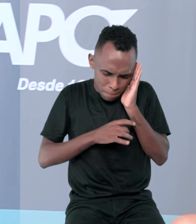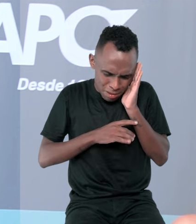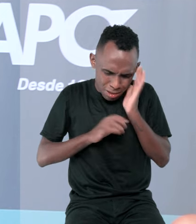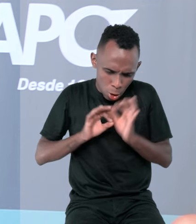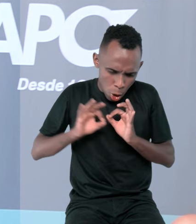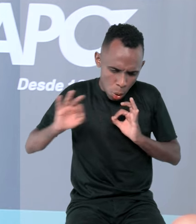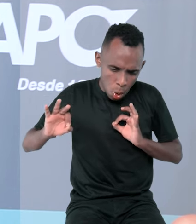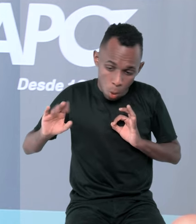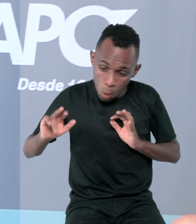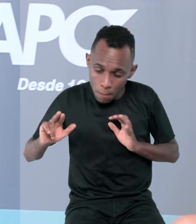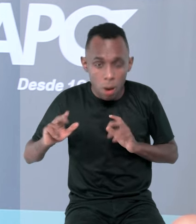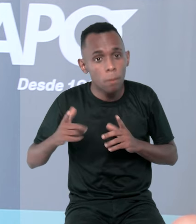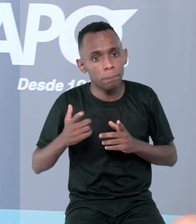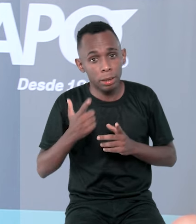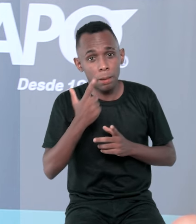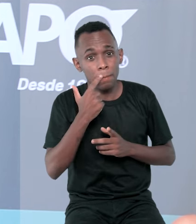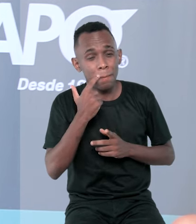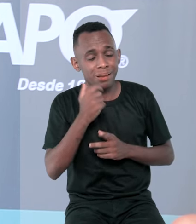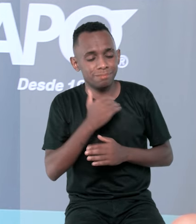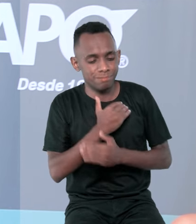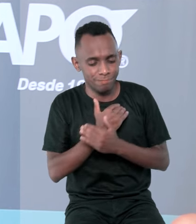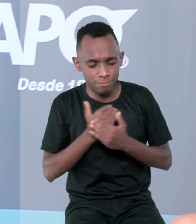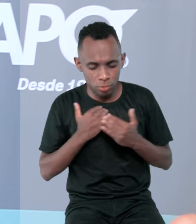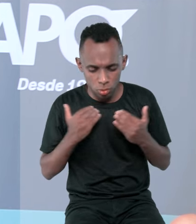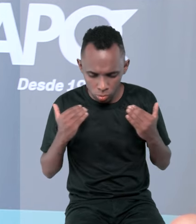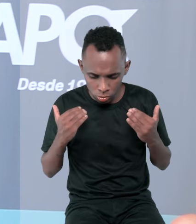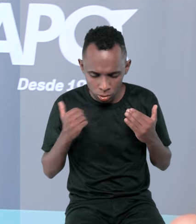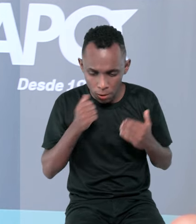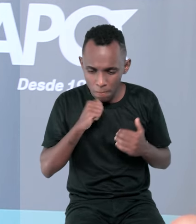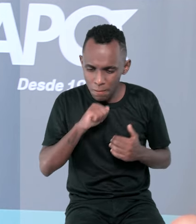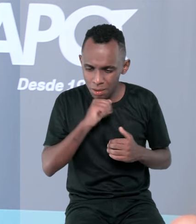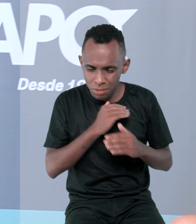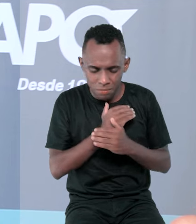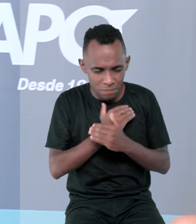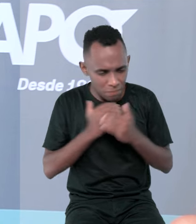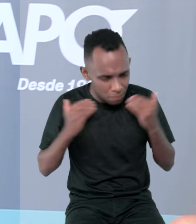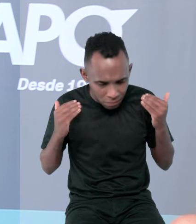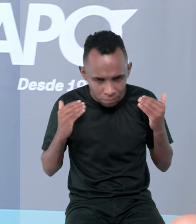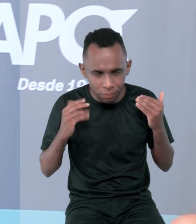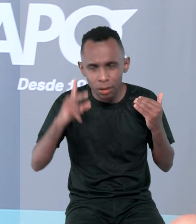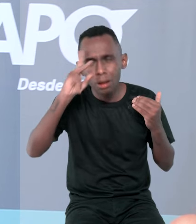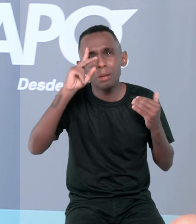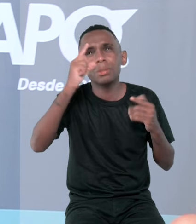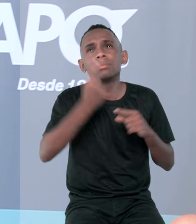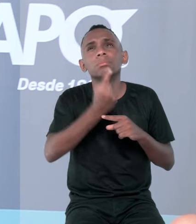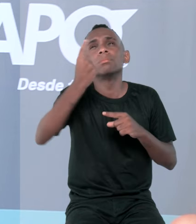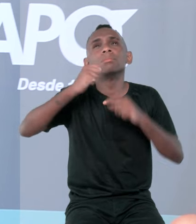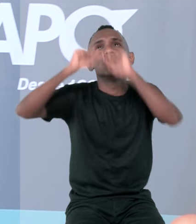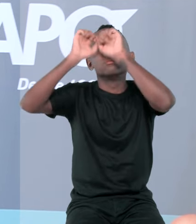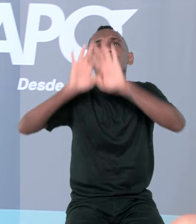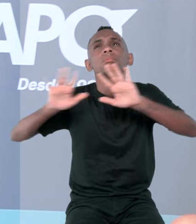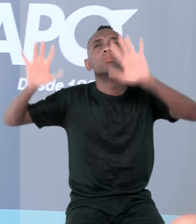irmãos. Além disso, seu pai estava morto, sua mãe estava morta e as lembranças dela a atacavam quase todos